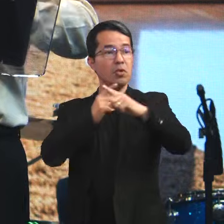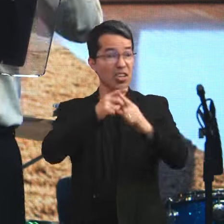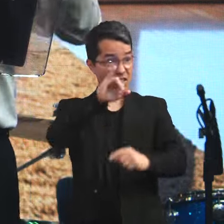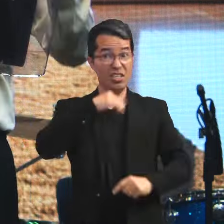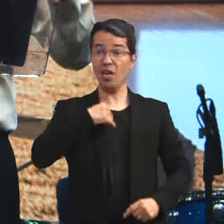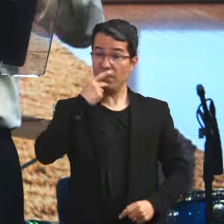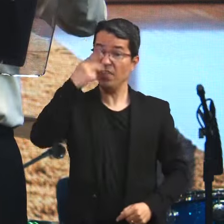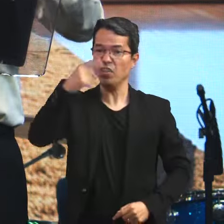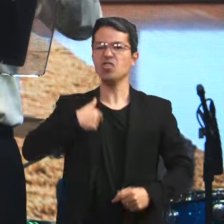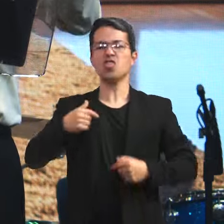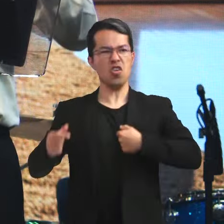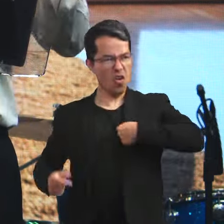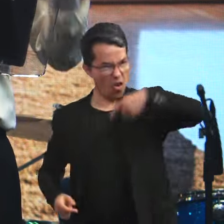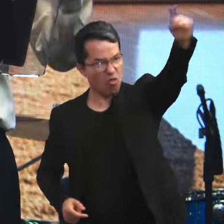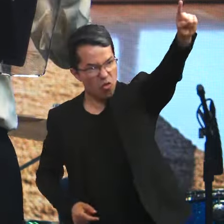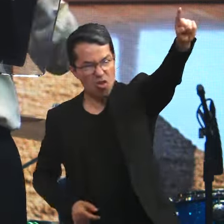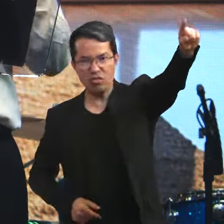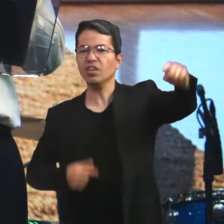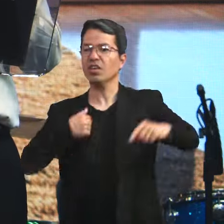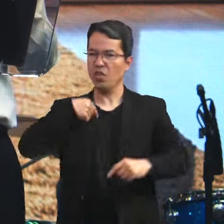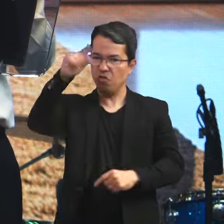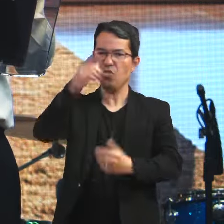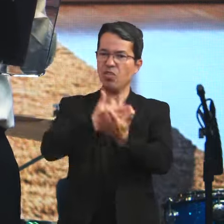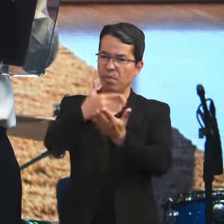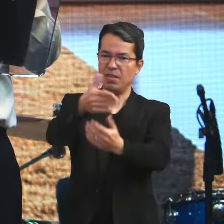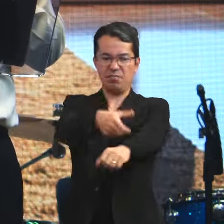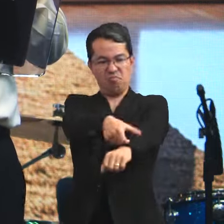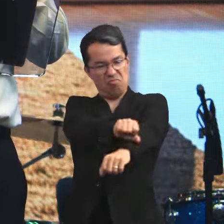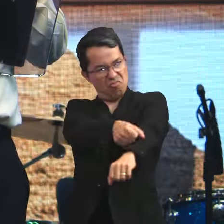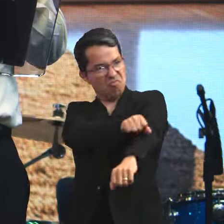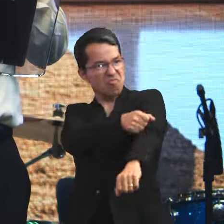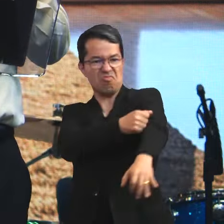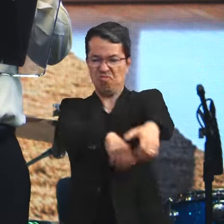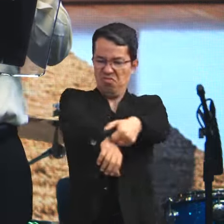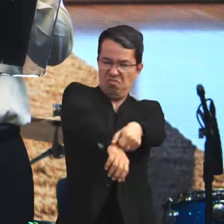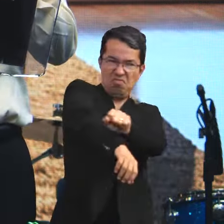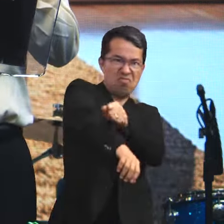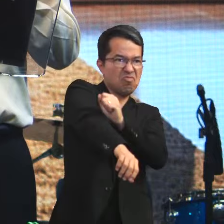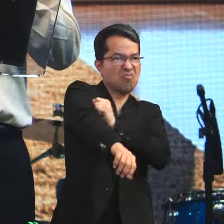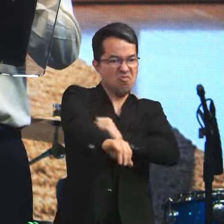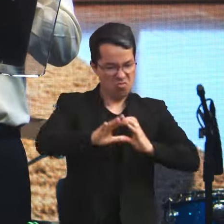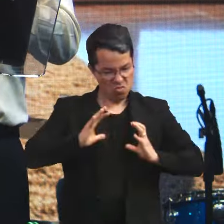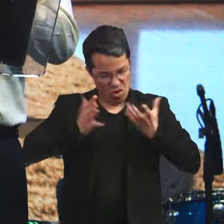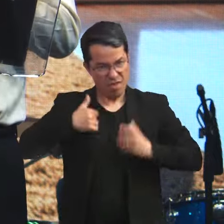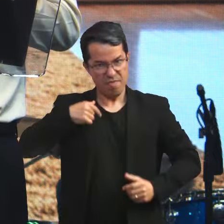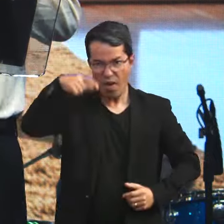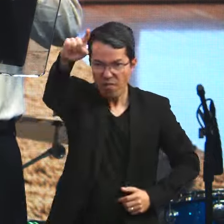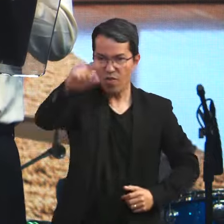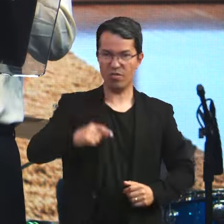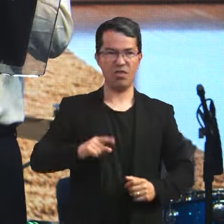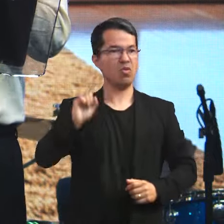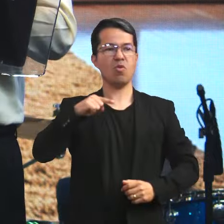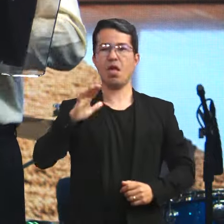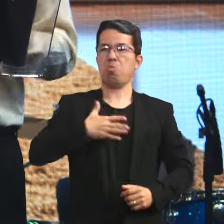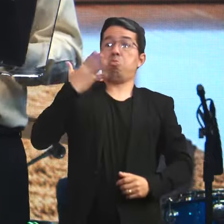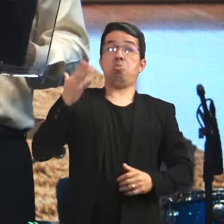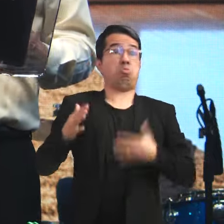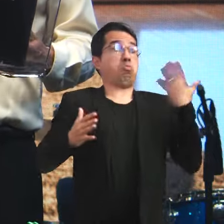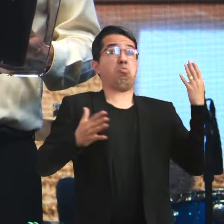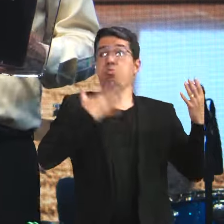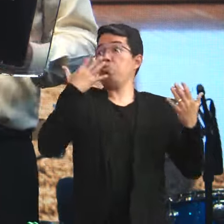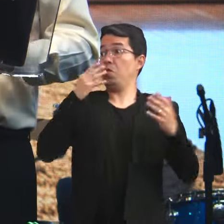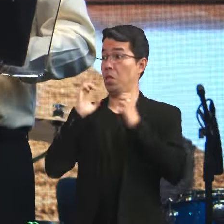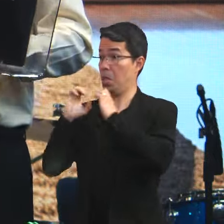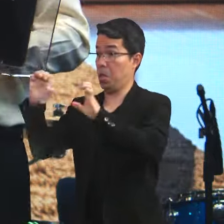importante porque repito As coisas não acontecem por acaso que ala